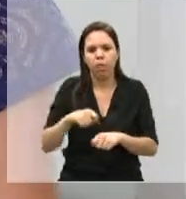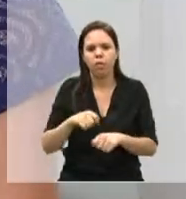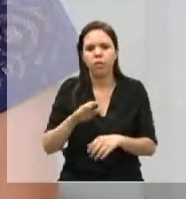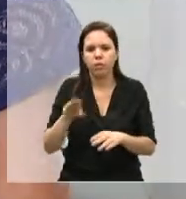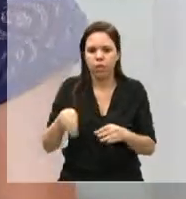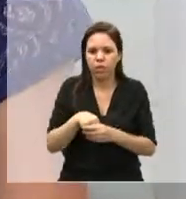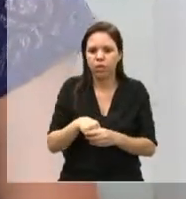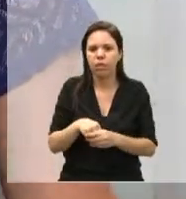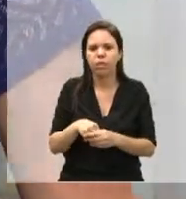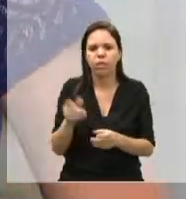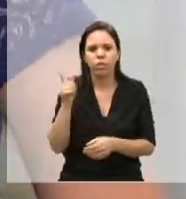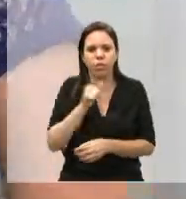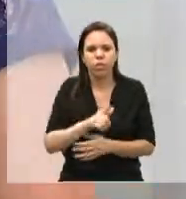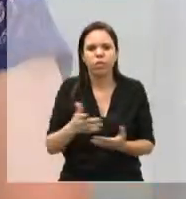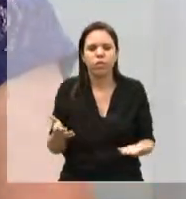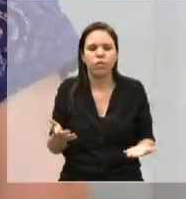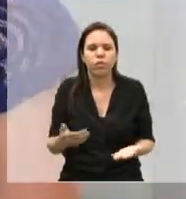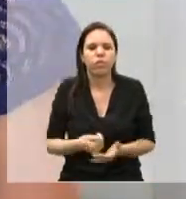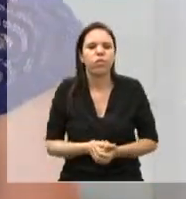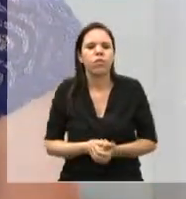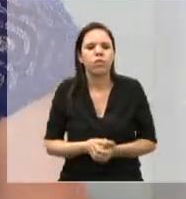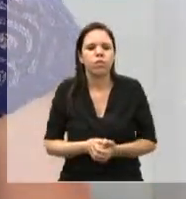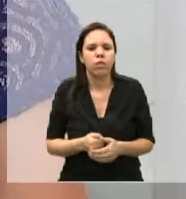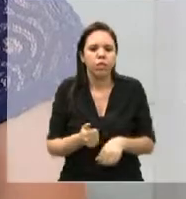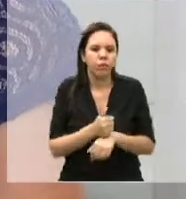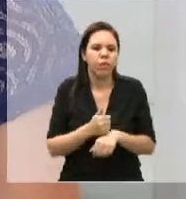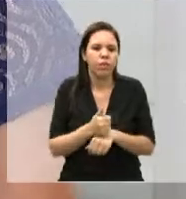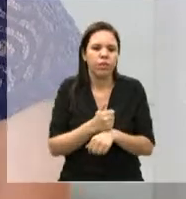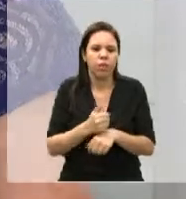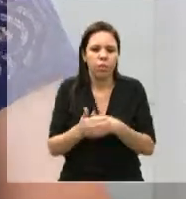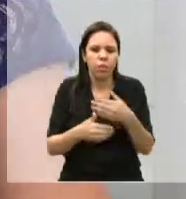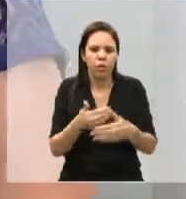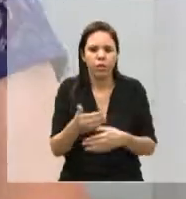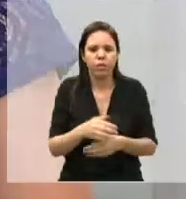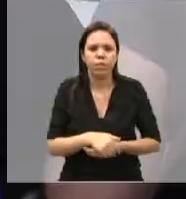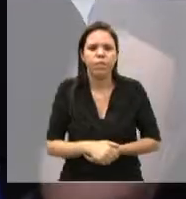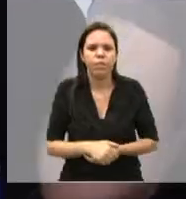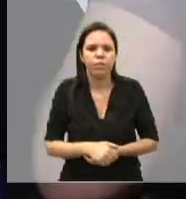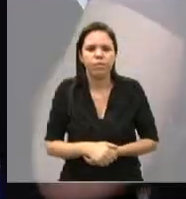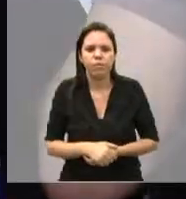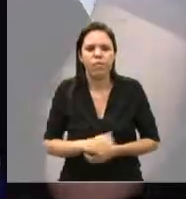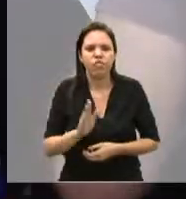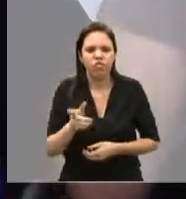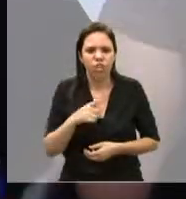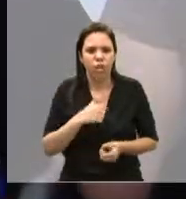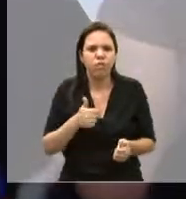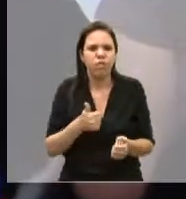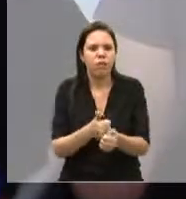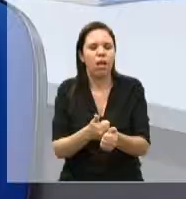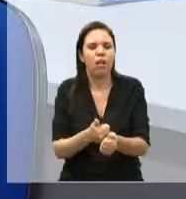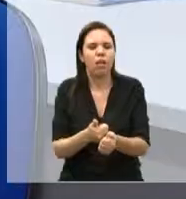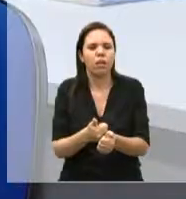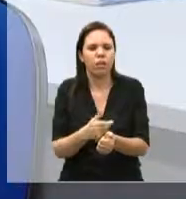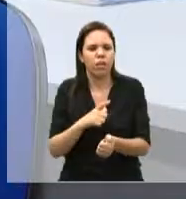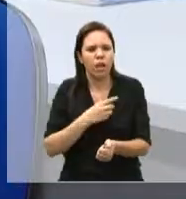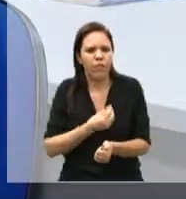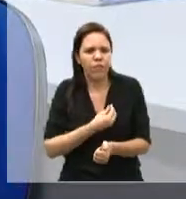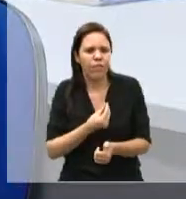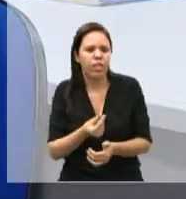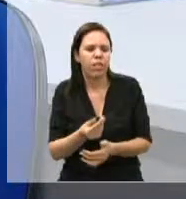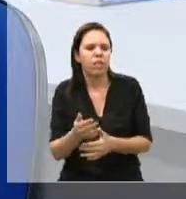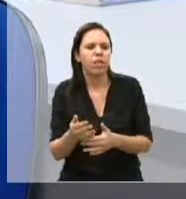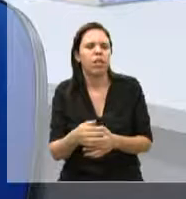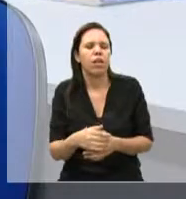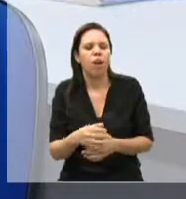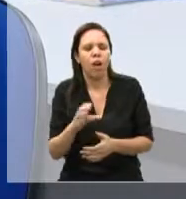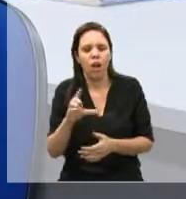adentrar e conquistar essa carreira, né? Prosseguir nessa carreira. Ela já segue por um caminho que Cleves